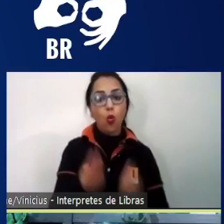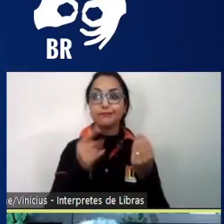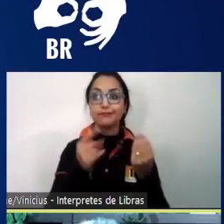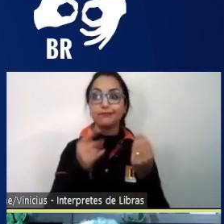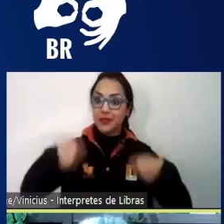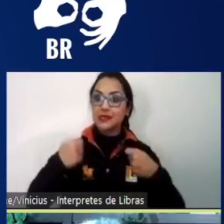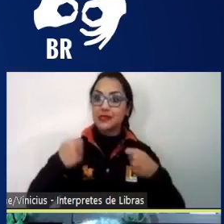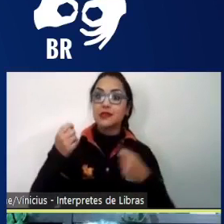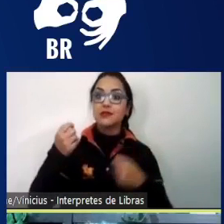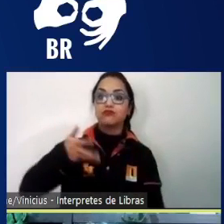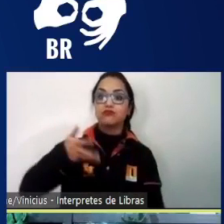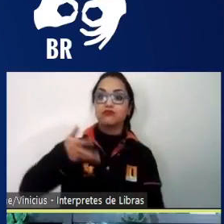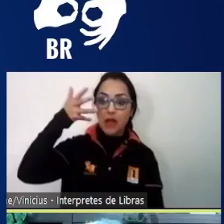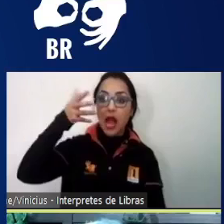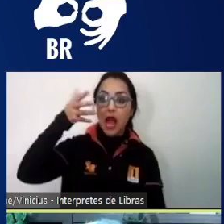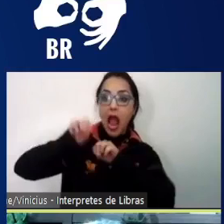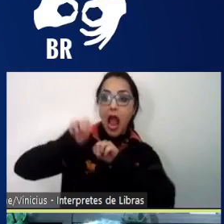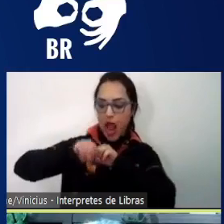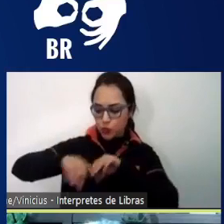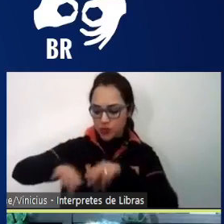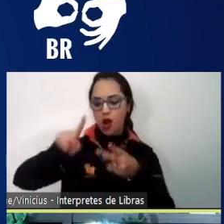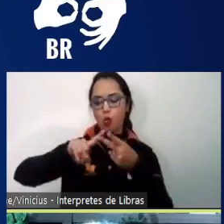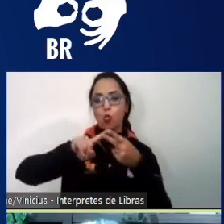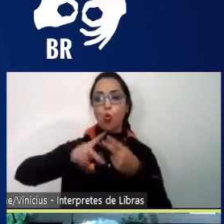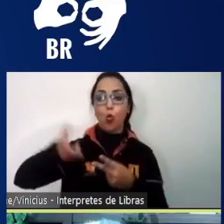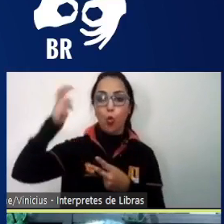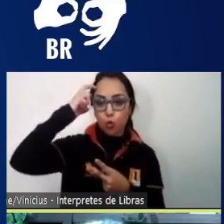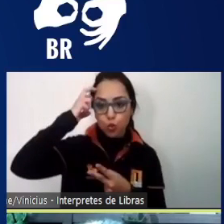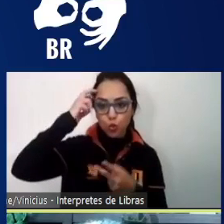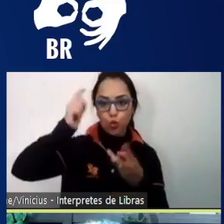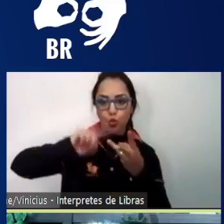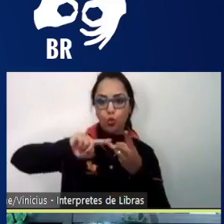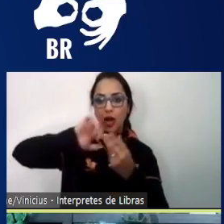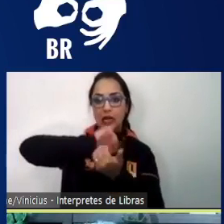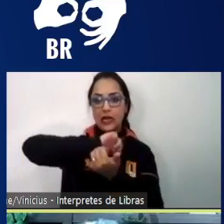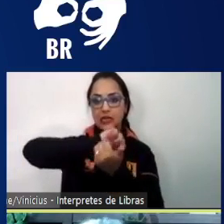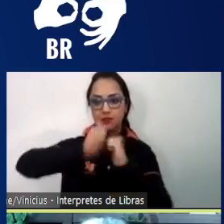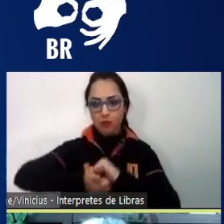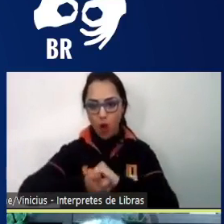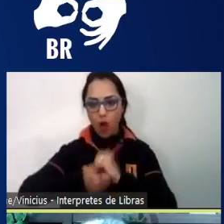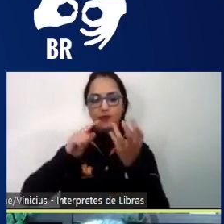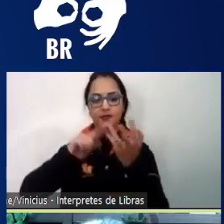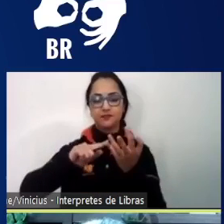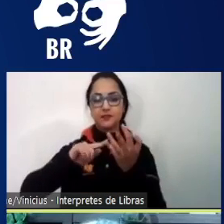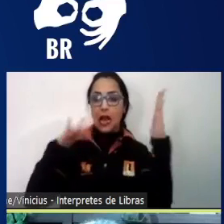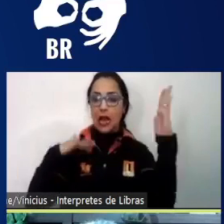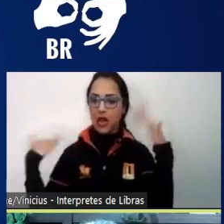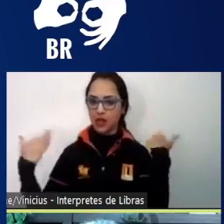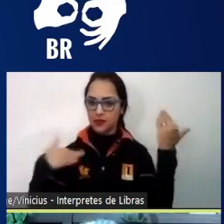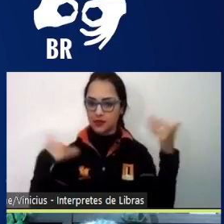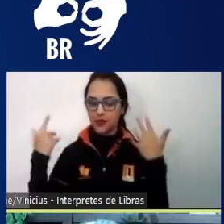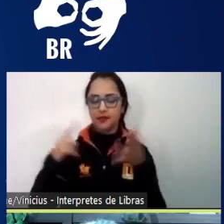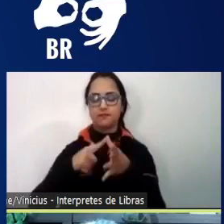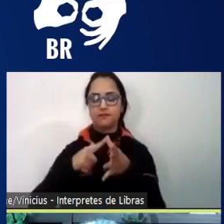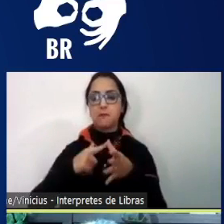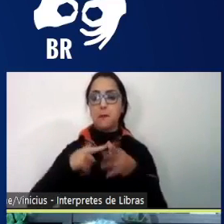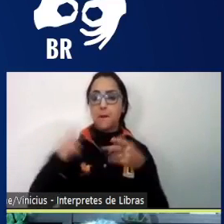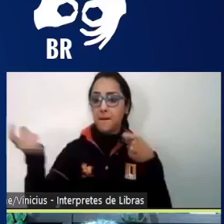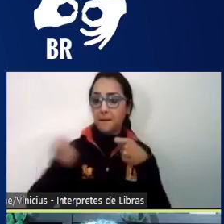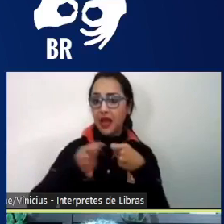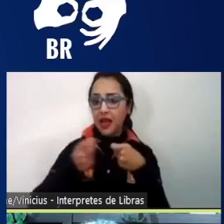cultura, ao esporte, ao lazer, à assistência médica.